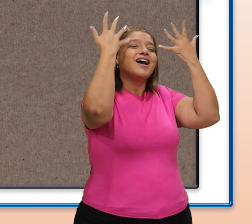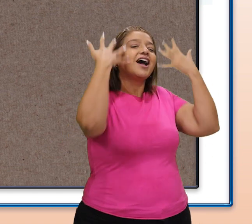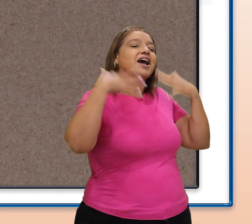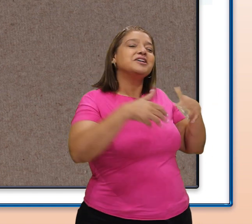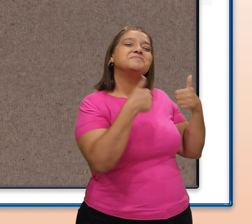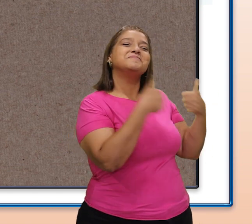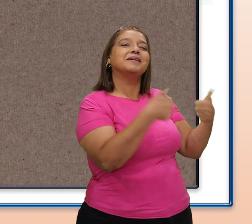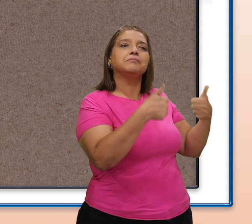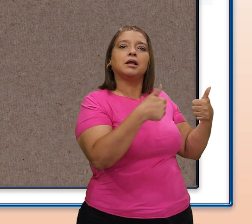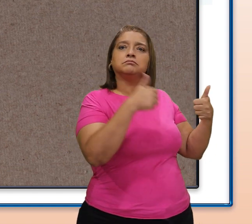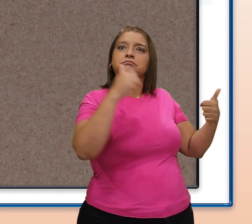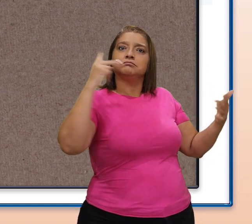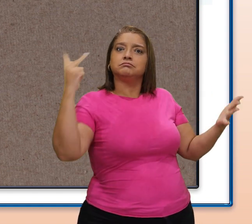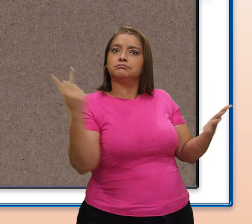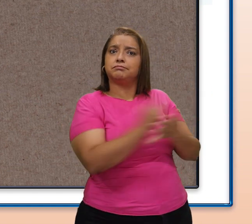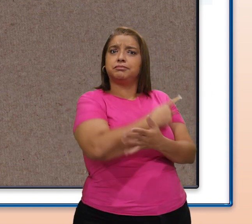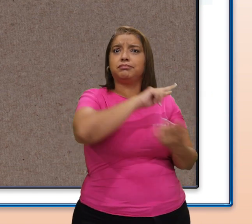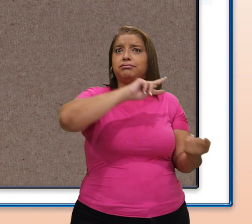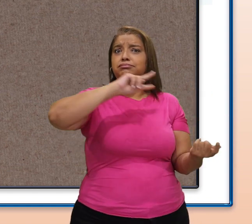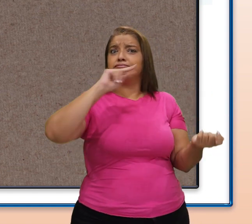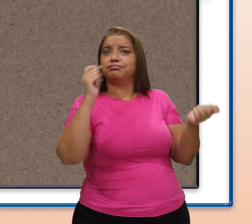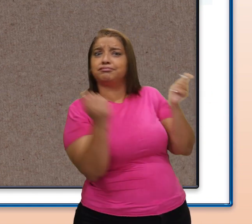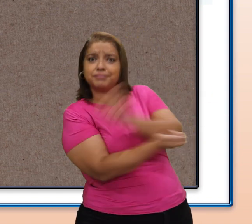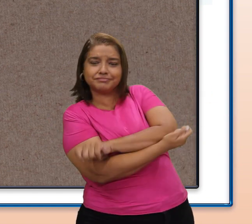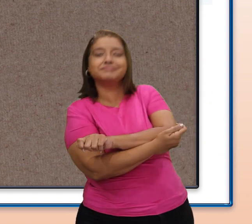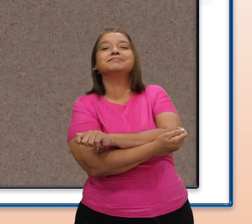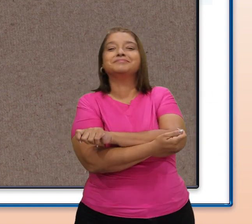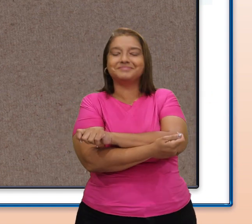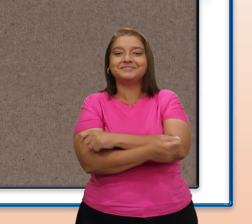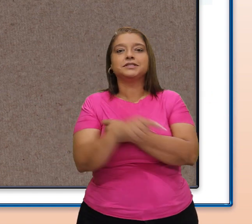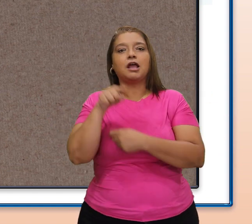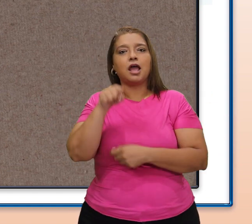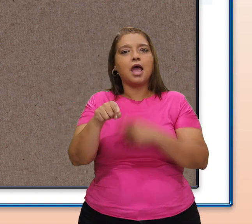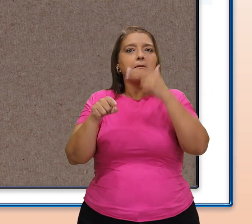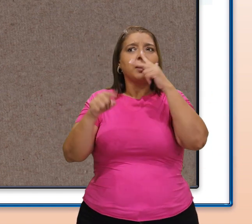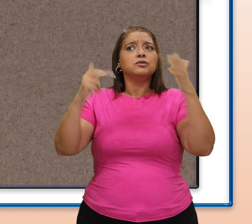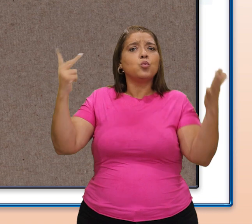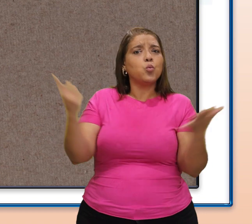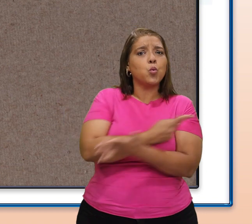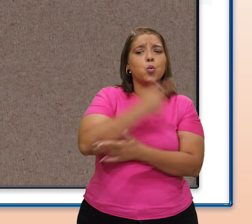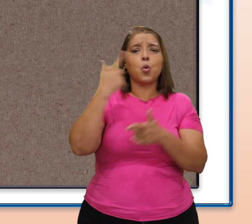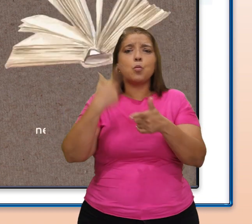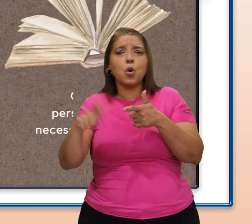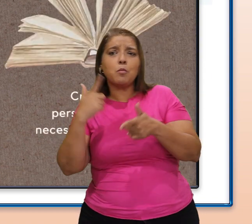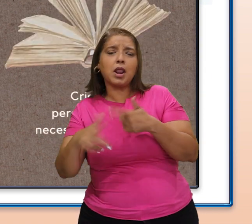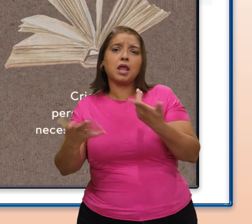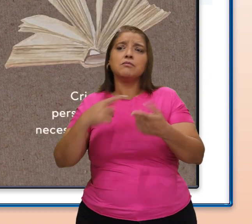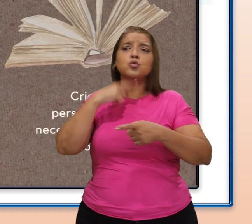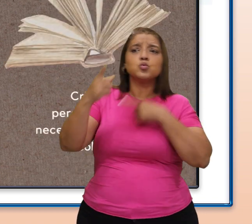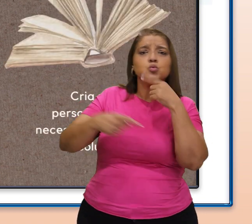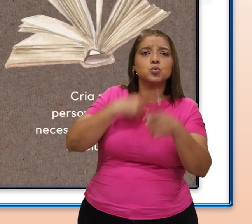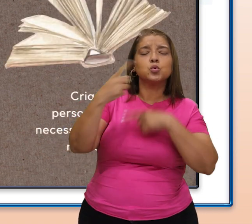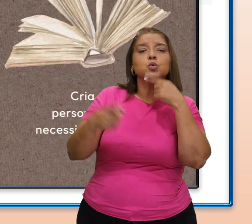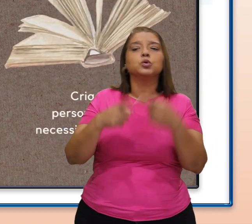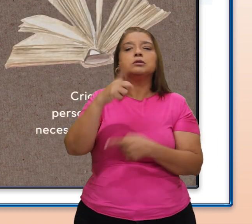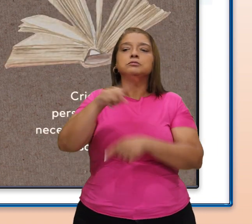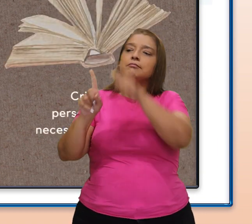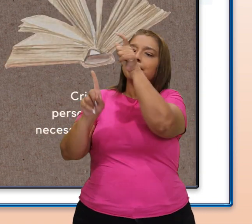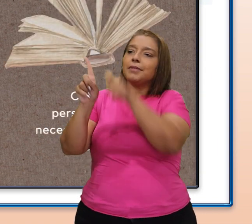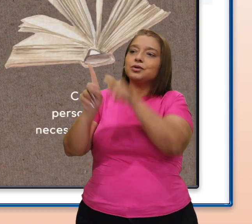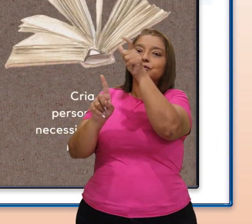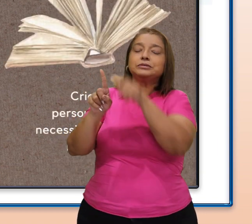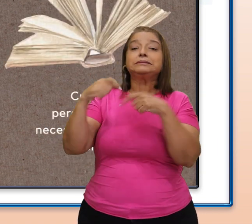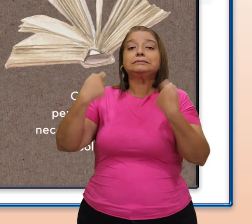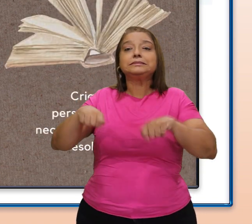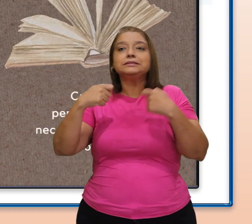das personagens. É a ação que faz surgir um problema ou questionamento em que os